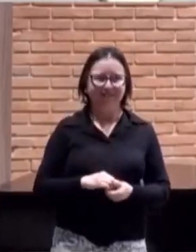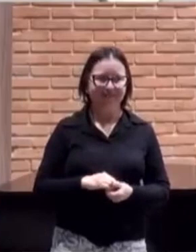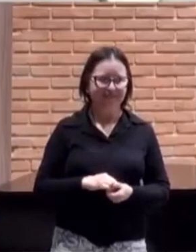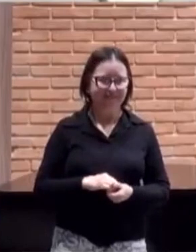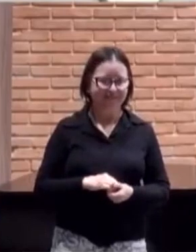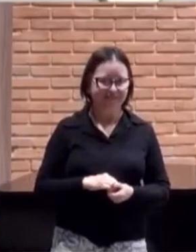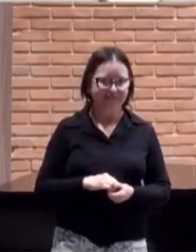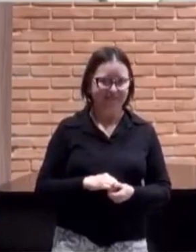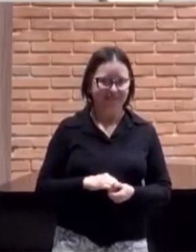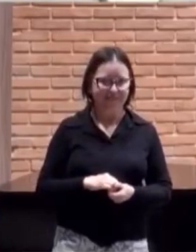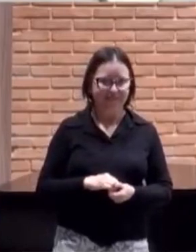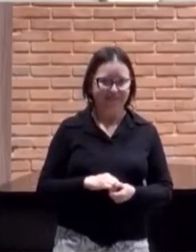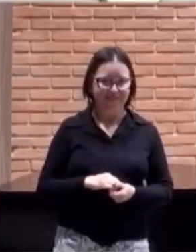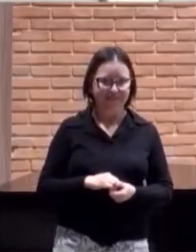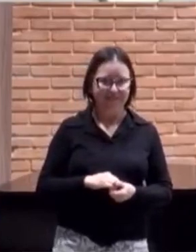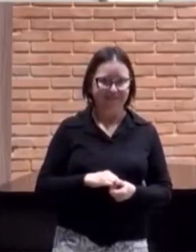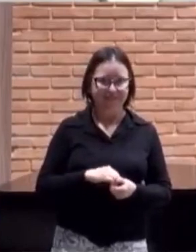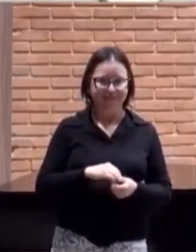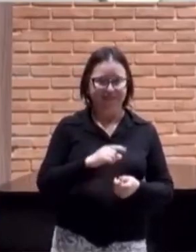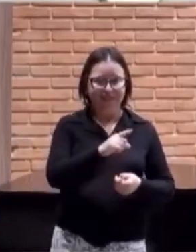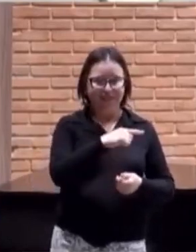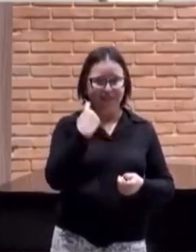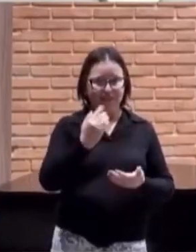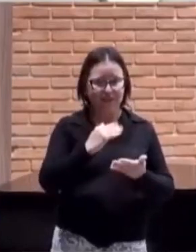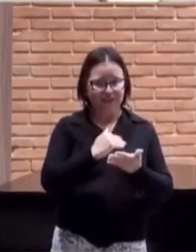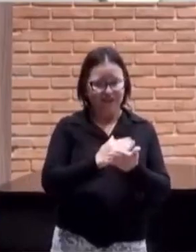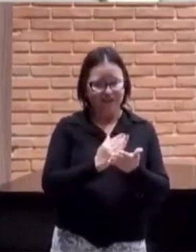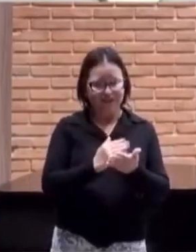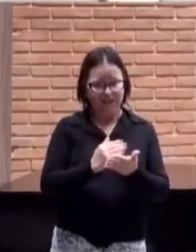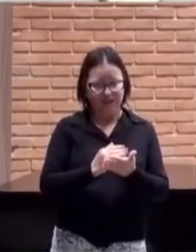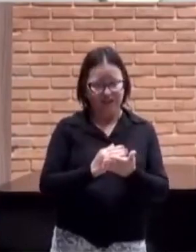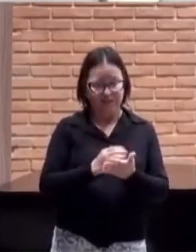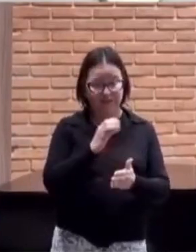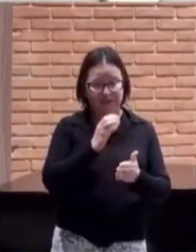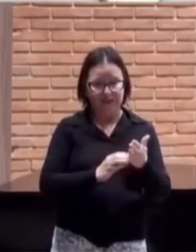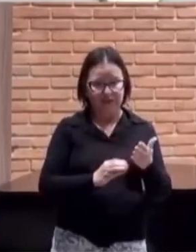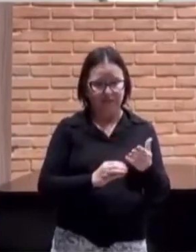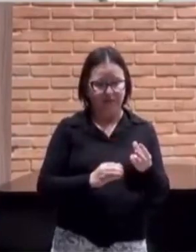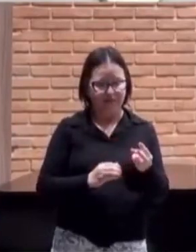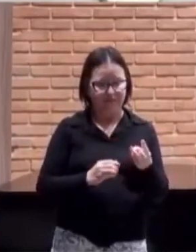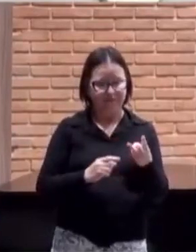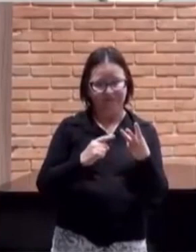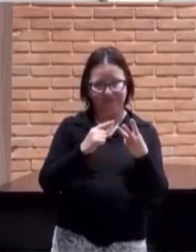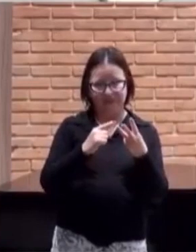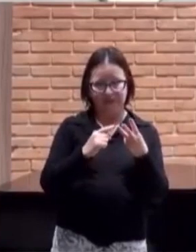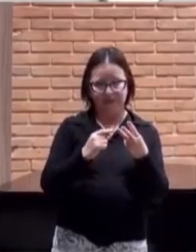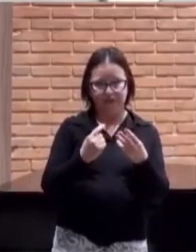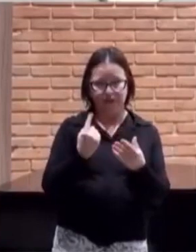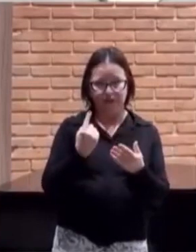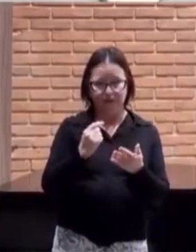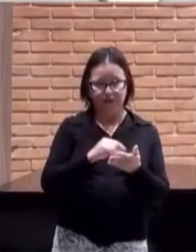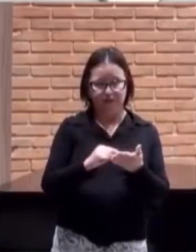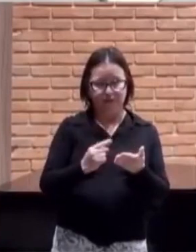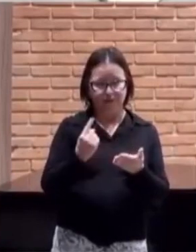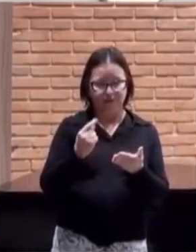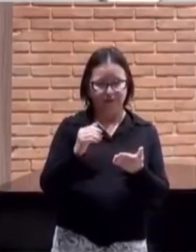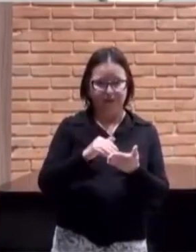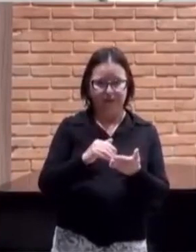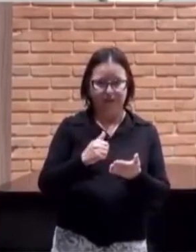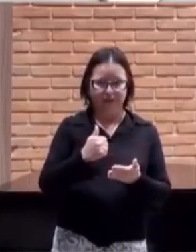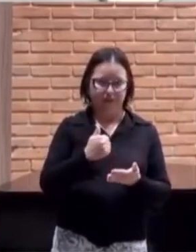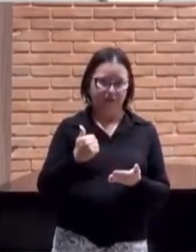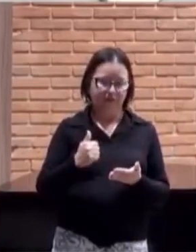E a gente divide esse capítulo em 3 partes, de 1 a 11, de